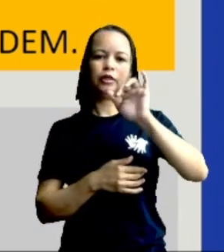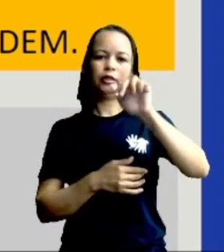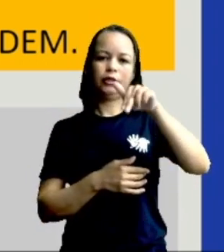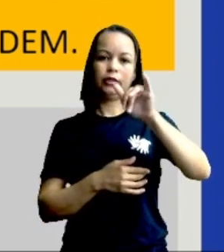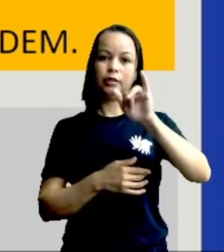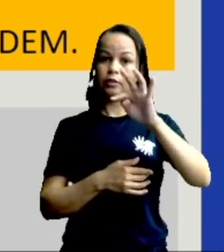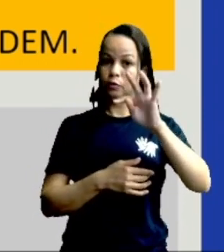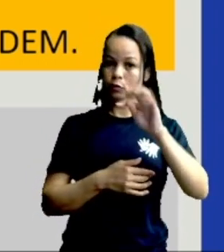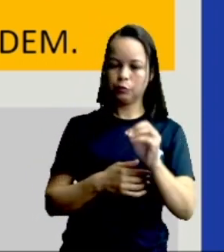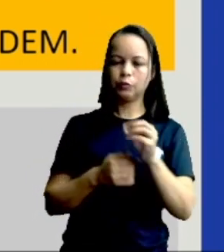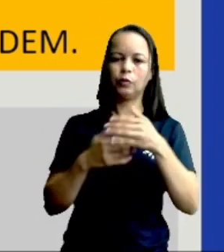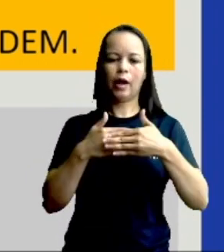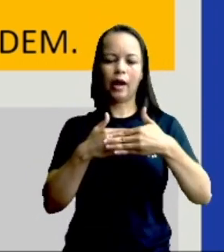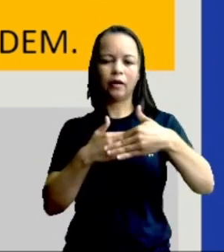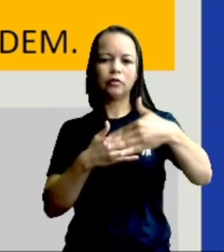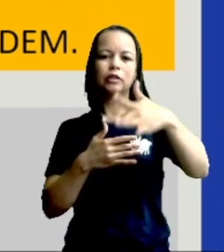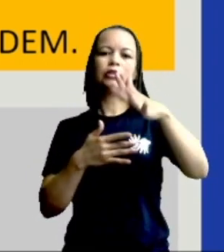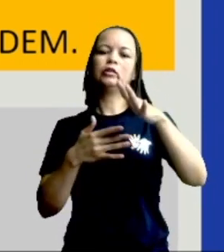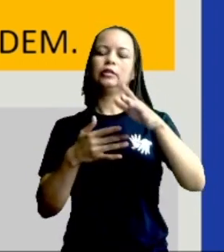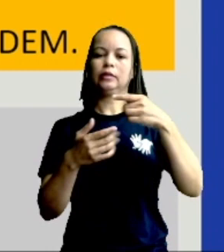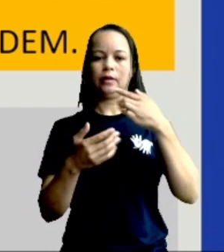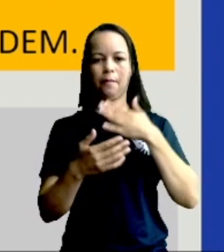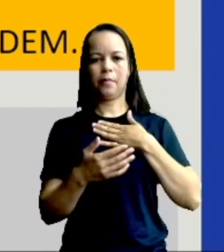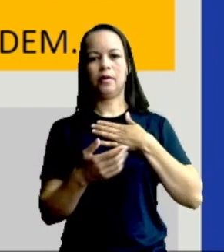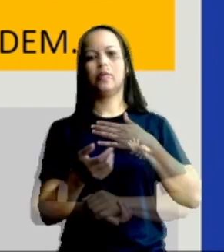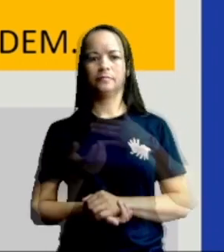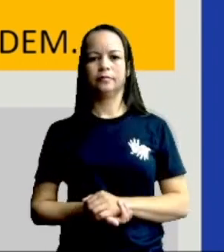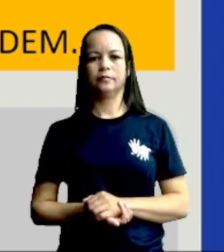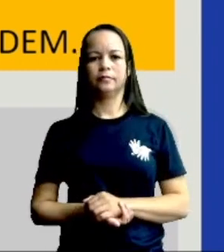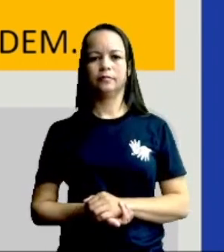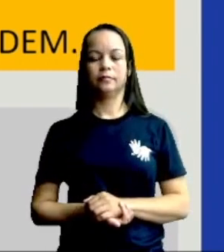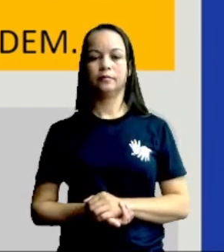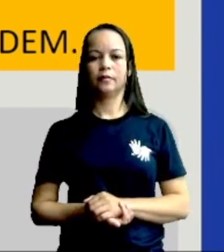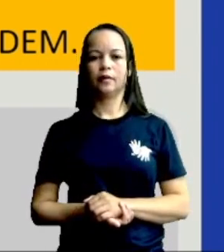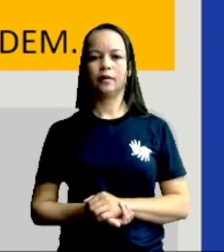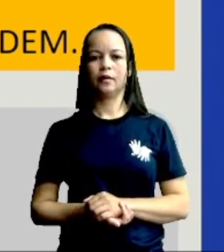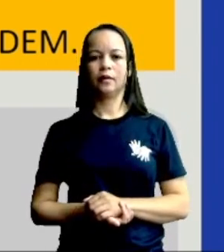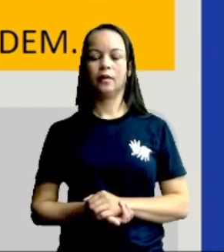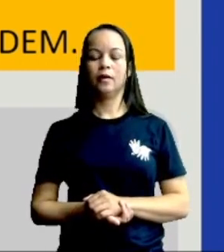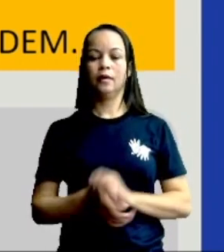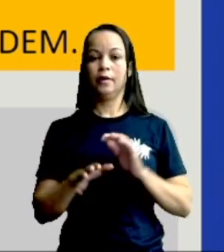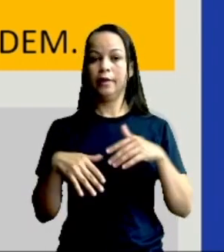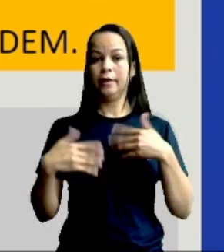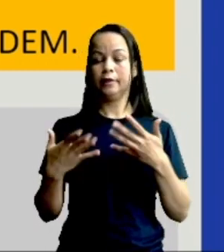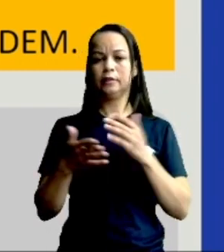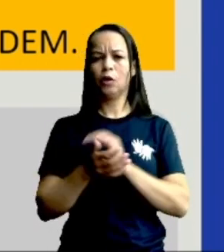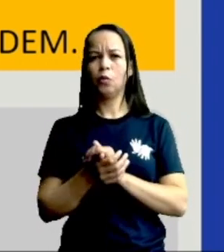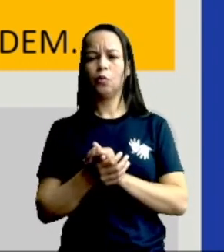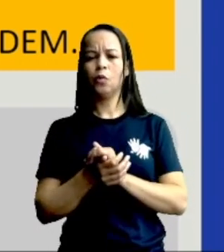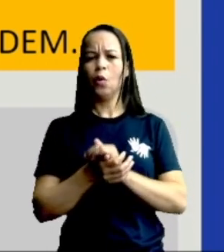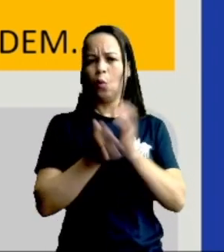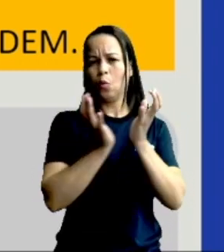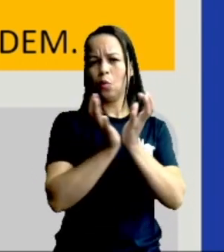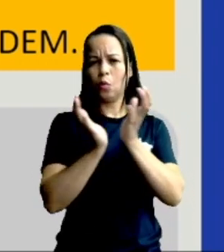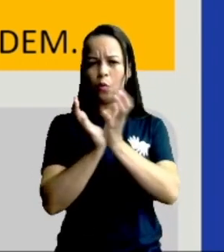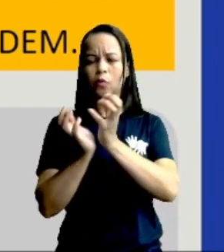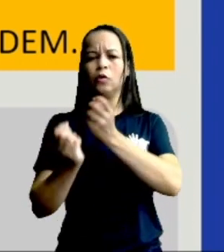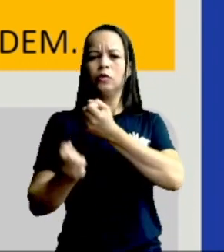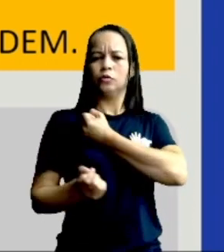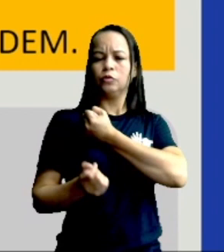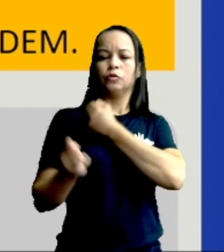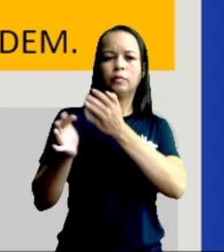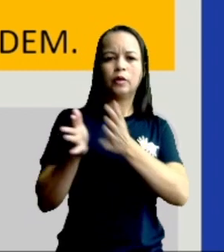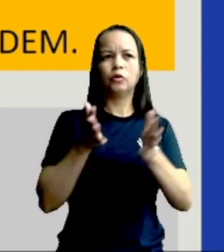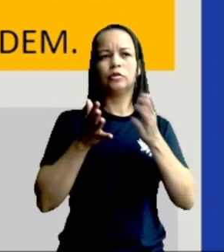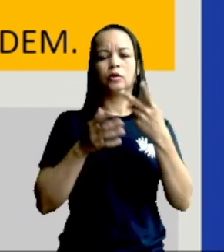continuar dependendo da minha regularidade, tá? Então, a sequência é todo conjunto ou grupo no qual os seus elementos